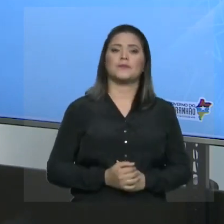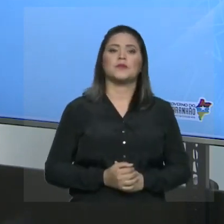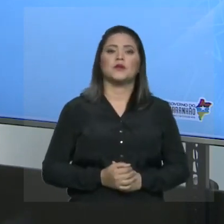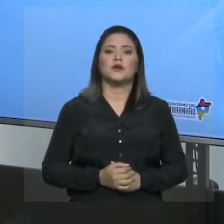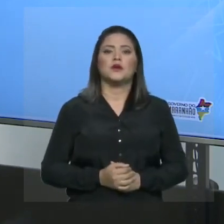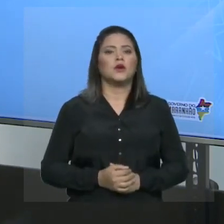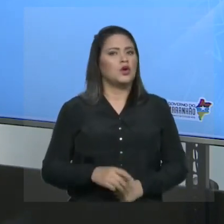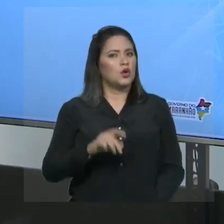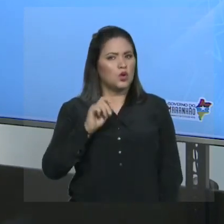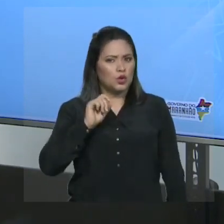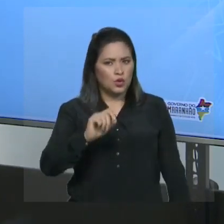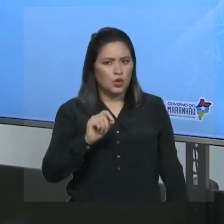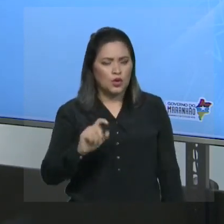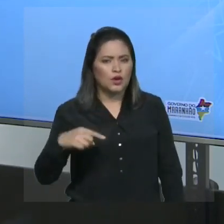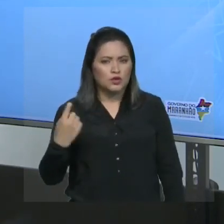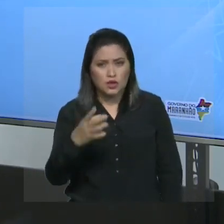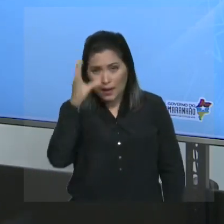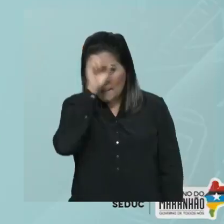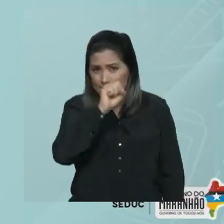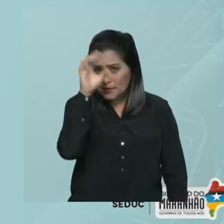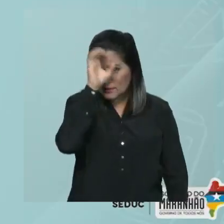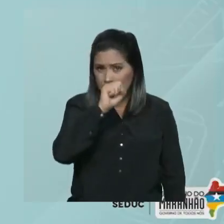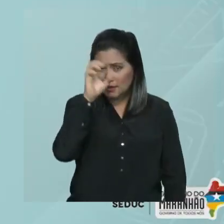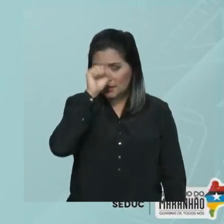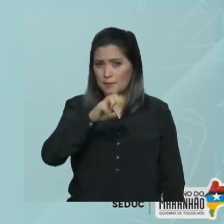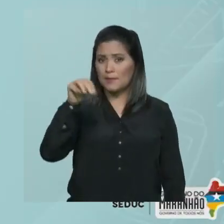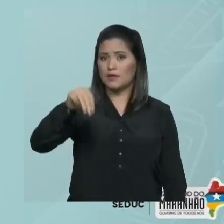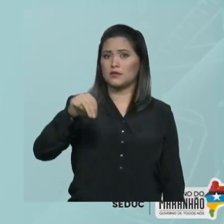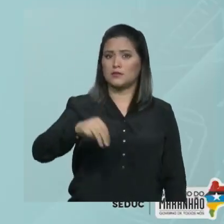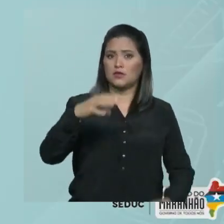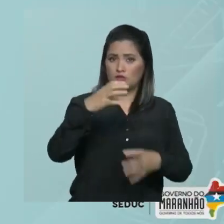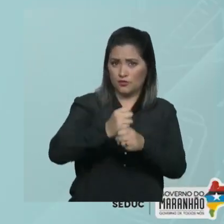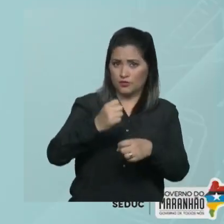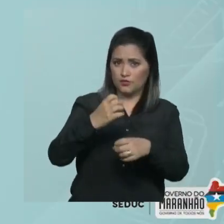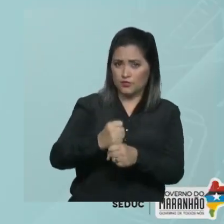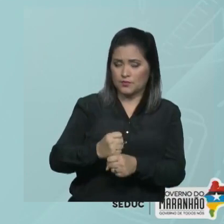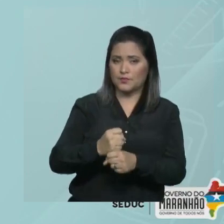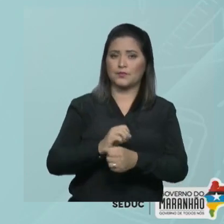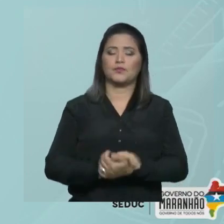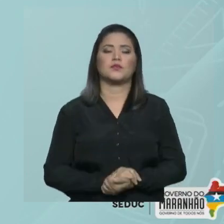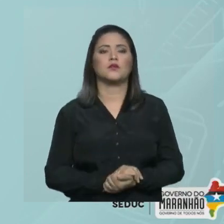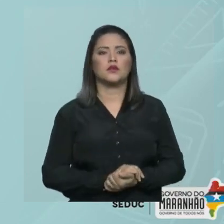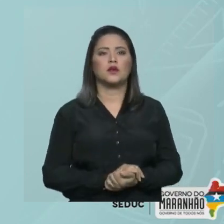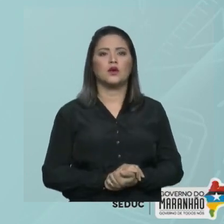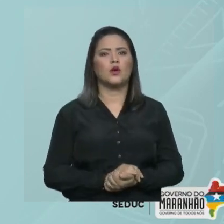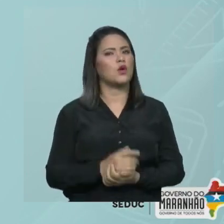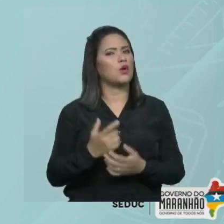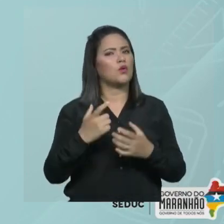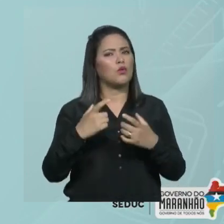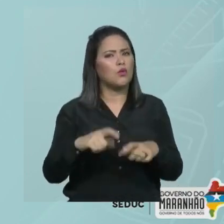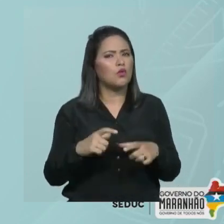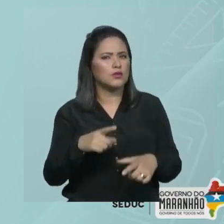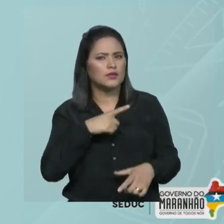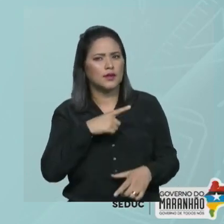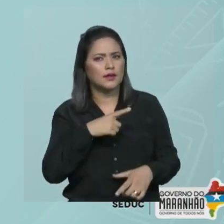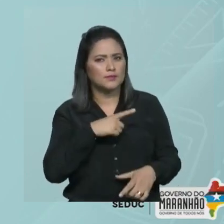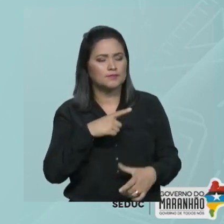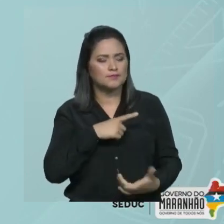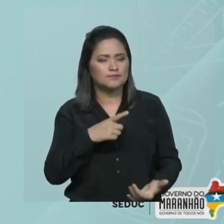vai trabalhar aqui em matemática financeira? Onde está presente a matemática financeira? Então, nós vamos comentar algumas coisas.